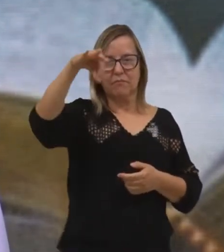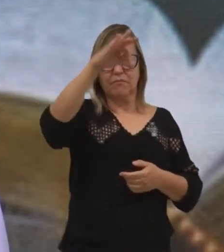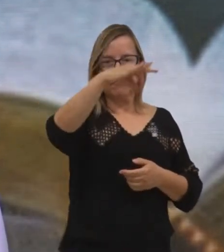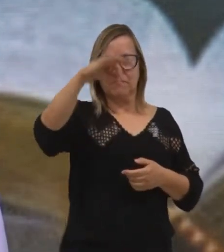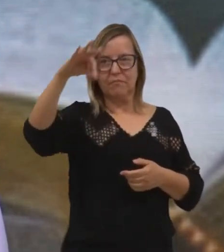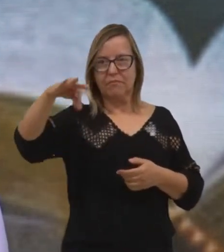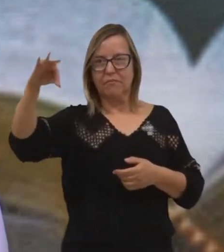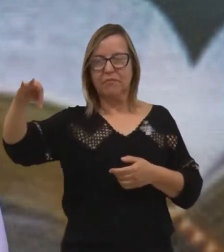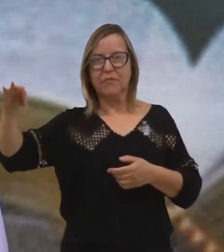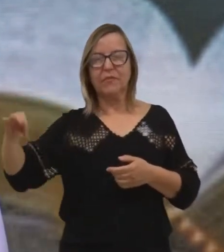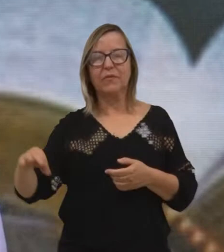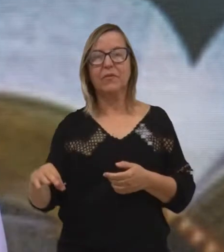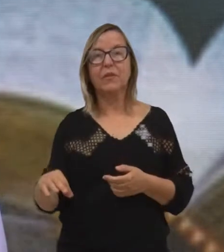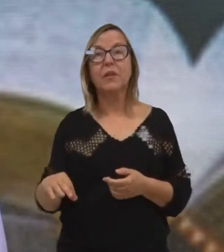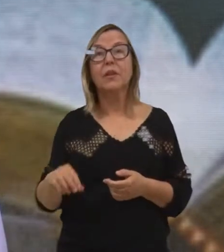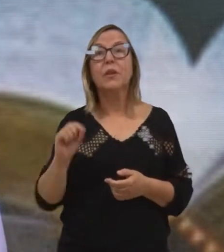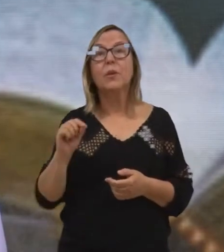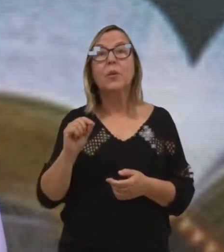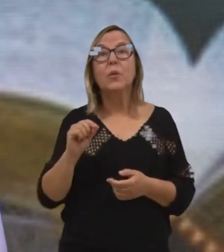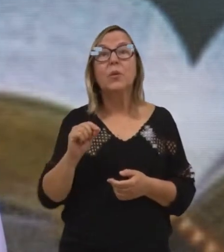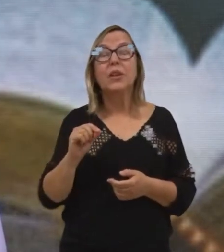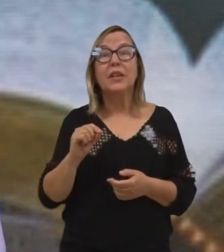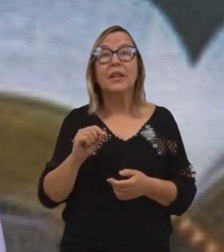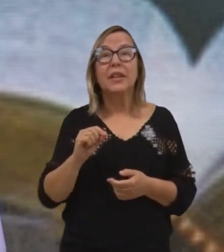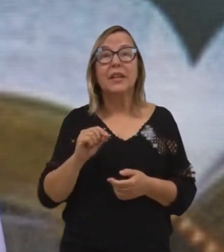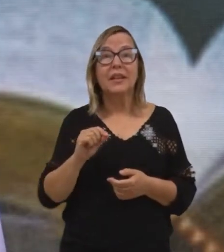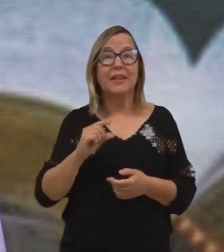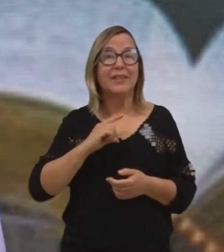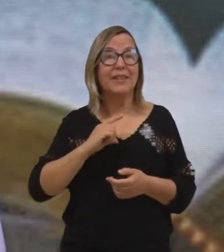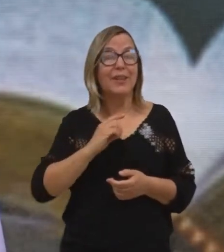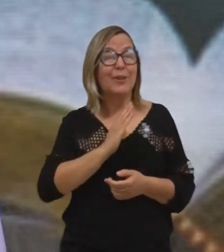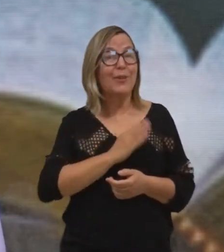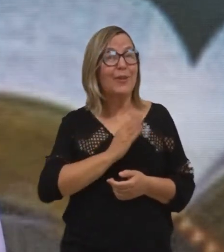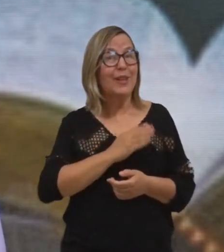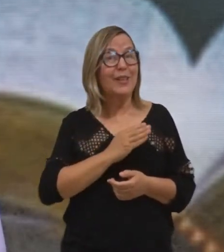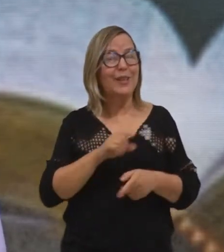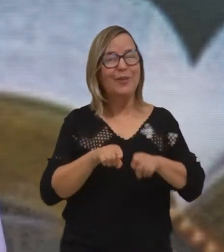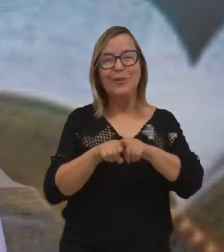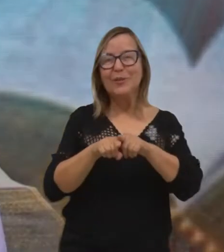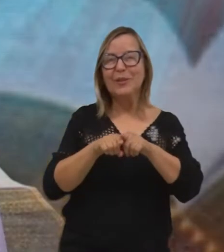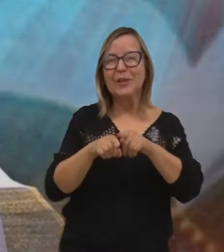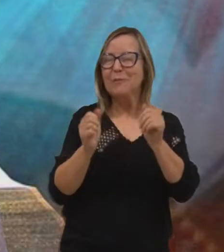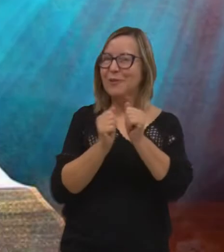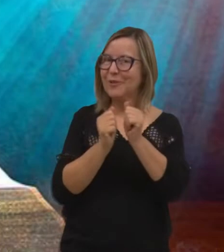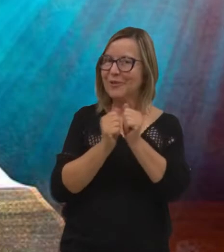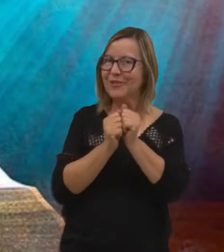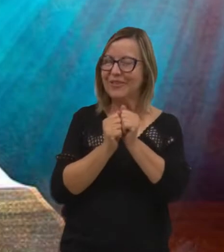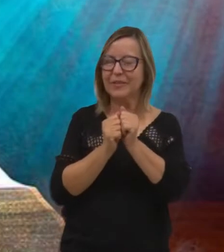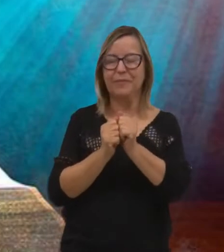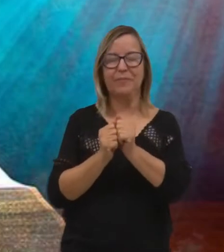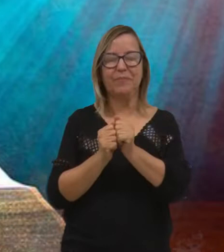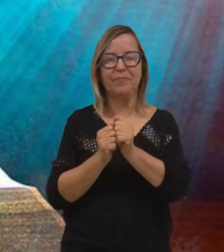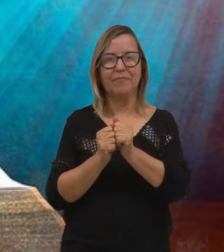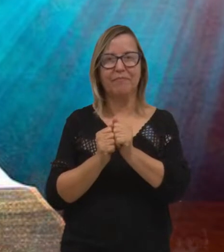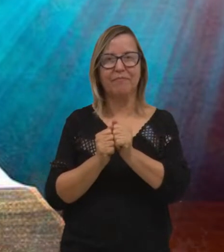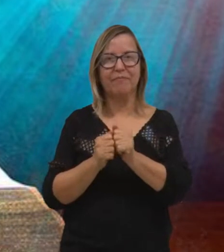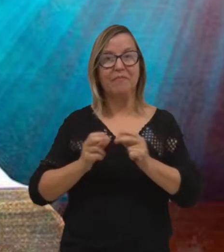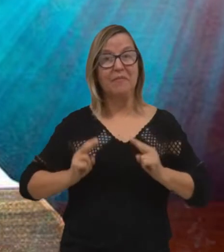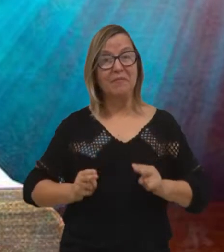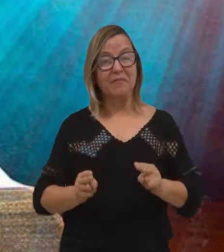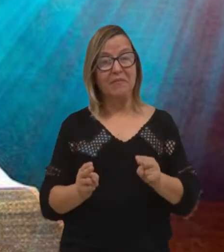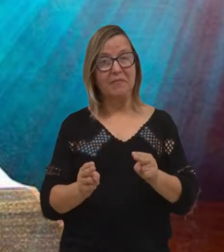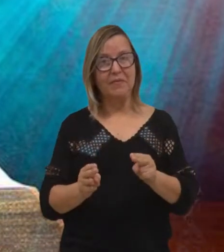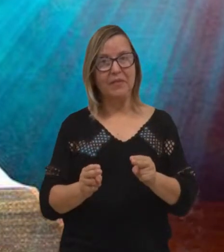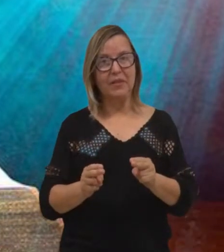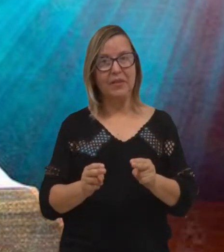que havia no coração daqueles irmãos que estavam reunidos ali. E perseveravam na doutrina